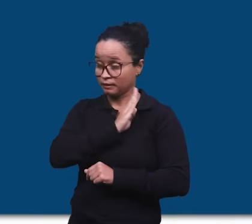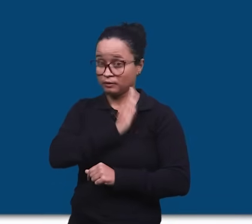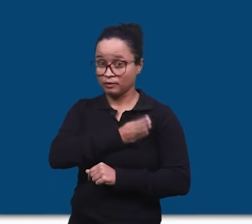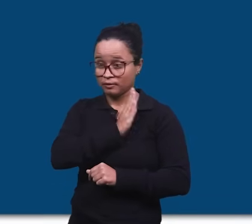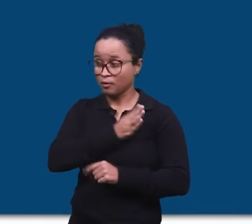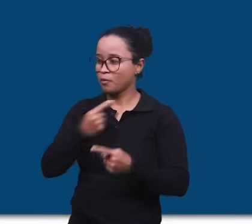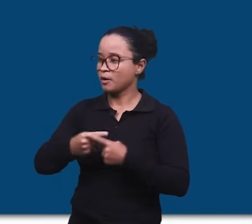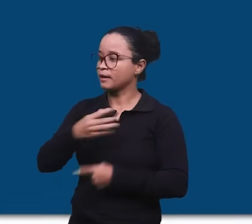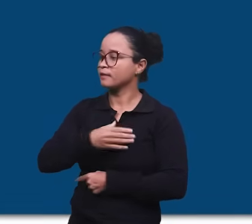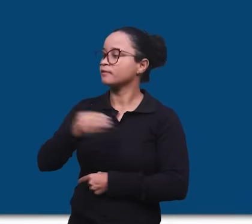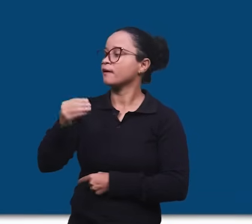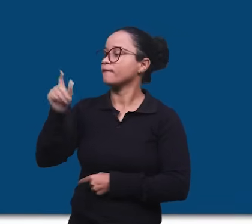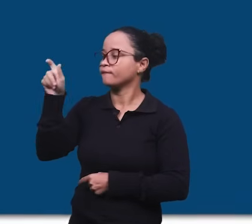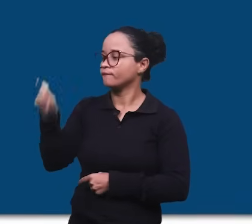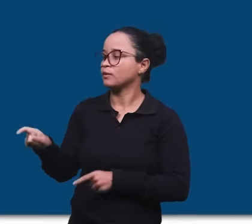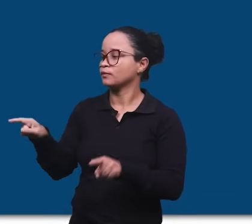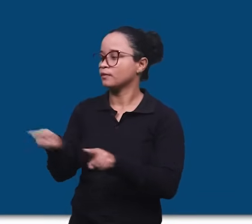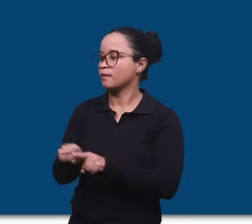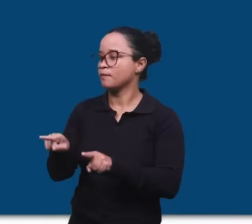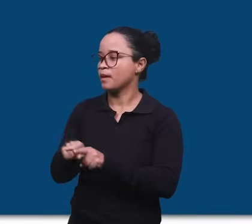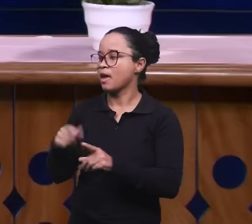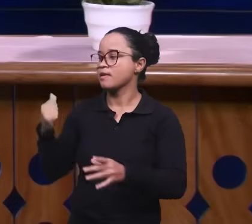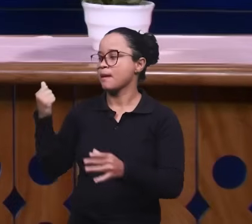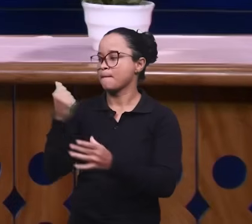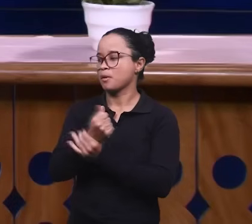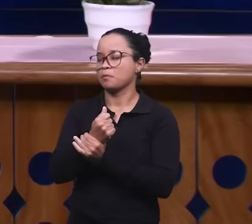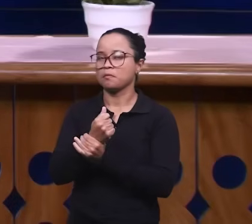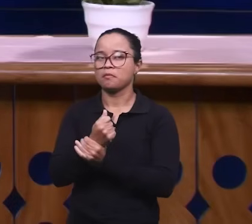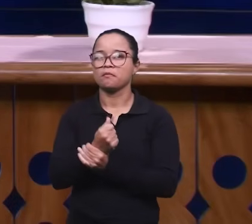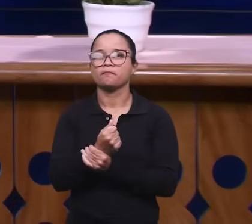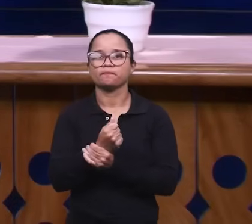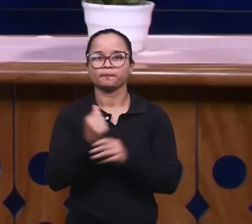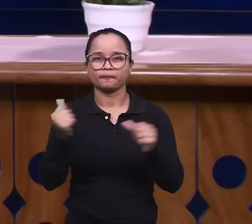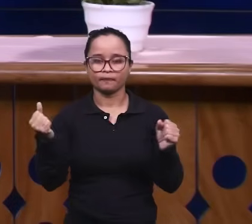este é filho de Abraão. Glória a